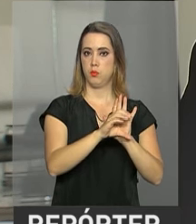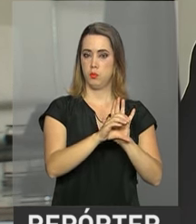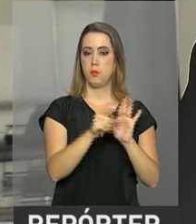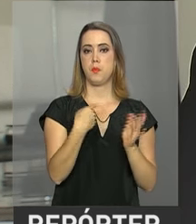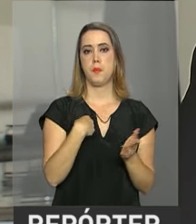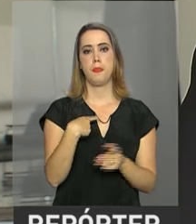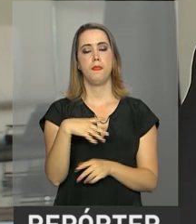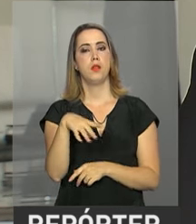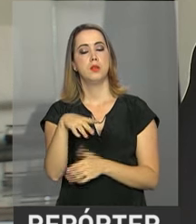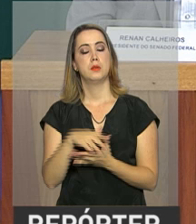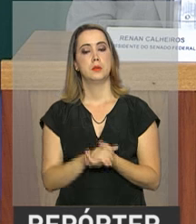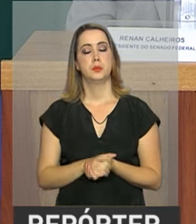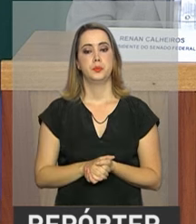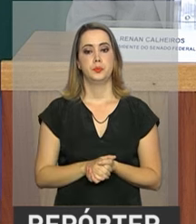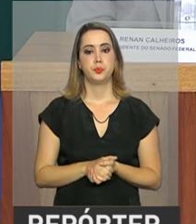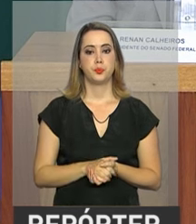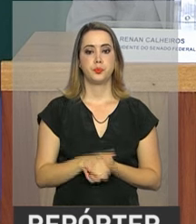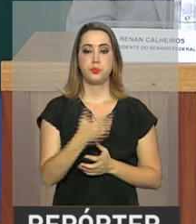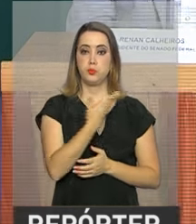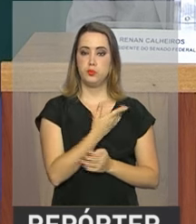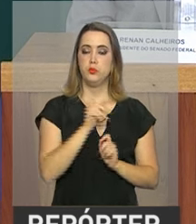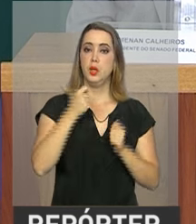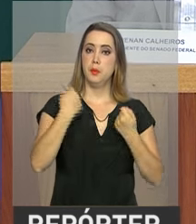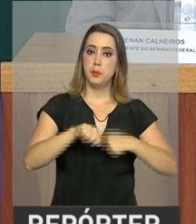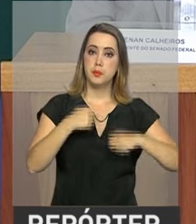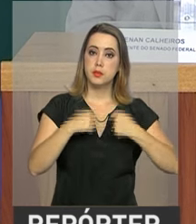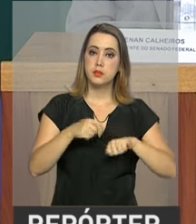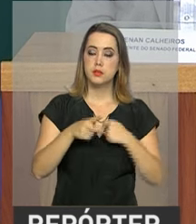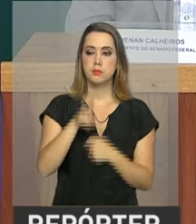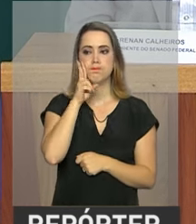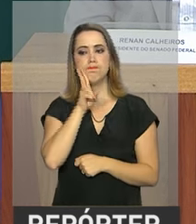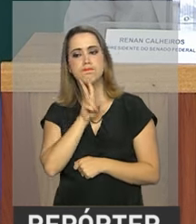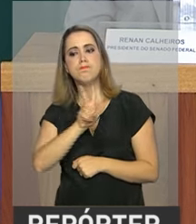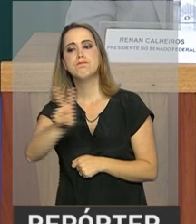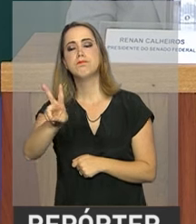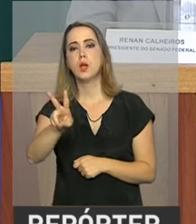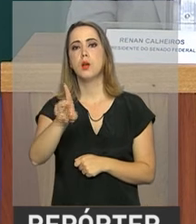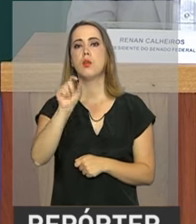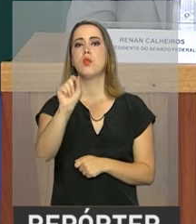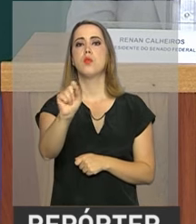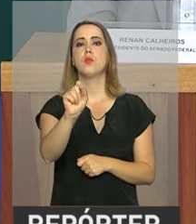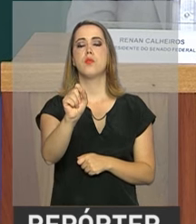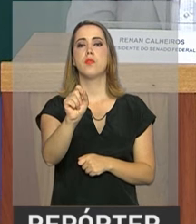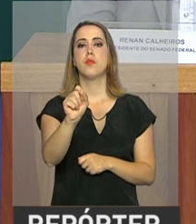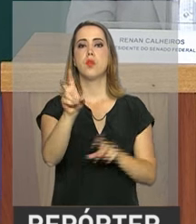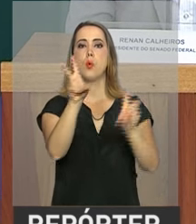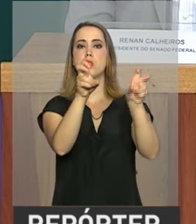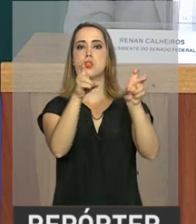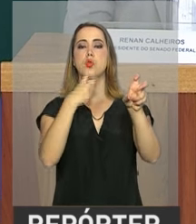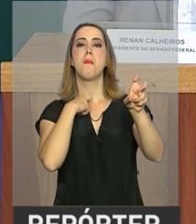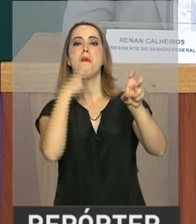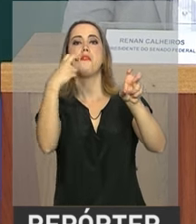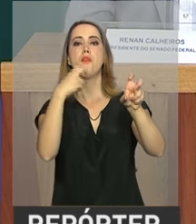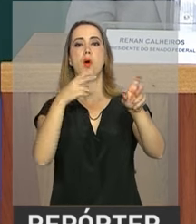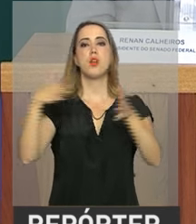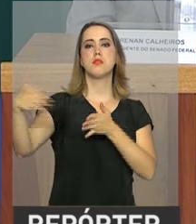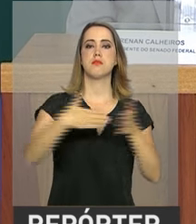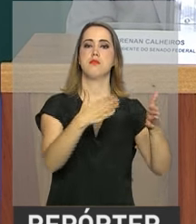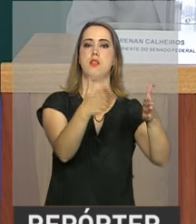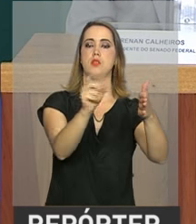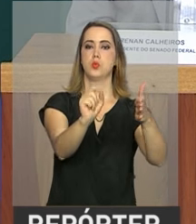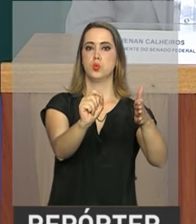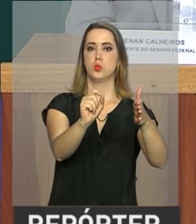a voz das ruas. Era preciso atender aquilo que se chama a voz das ruas, que